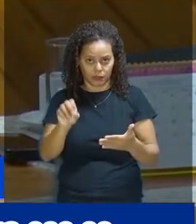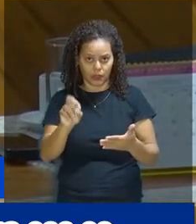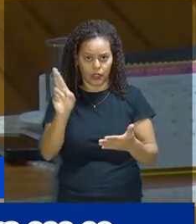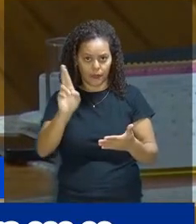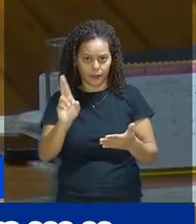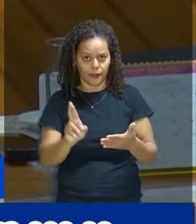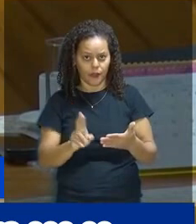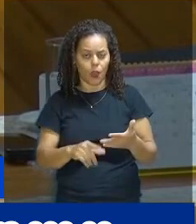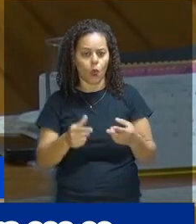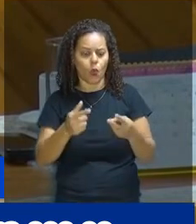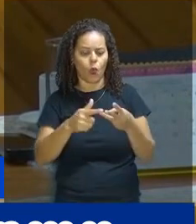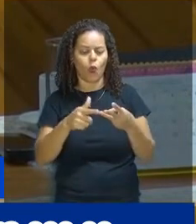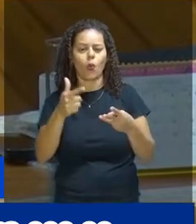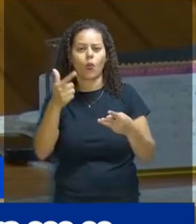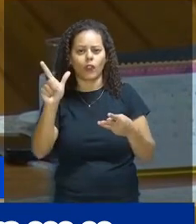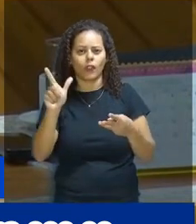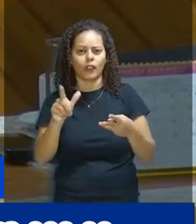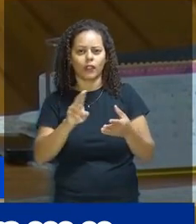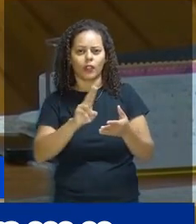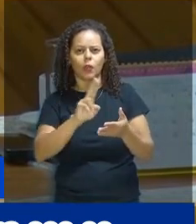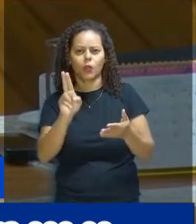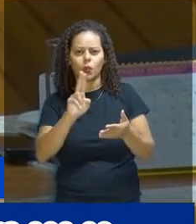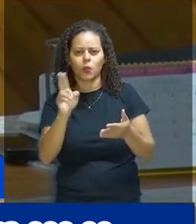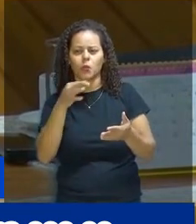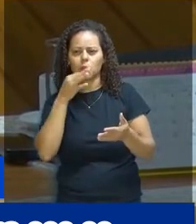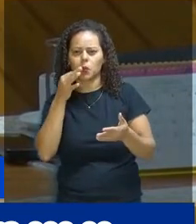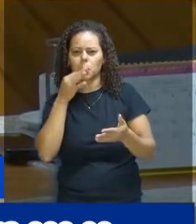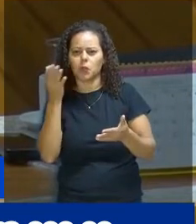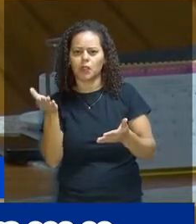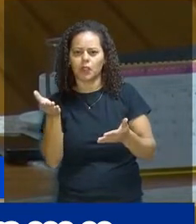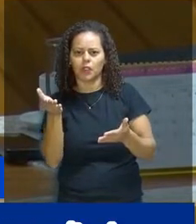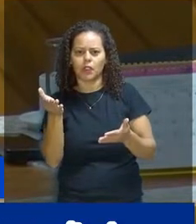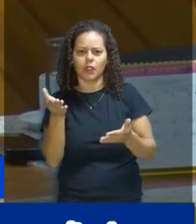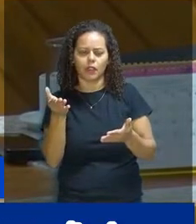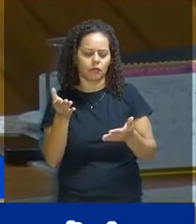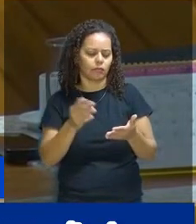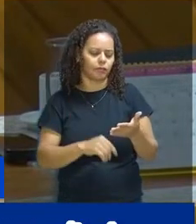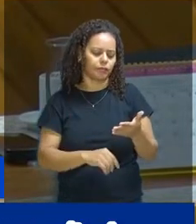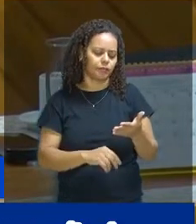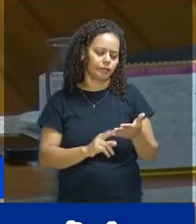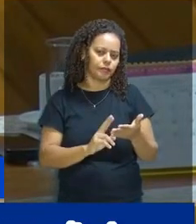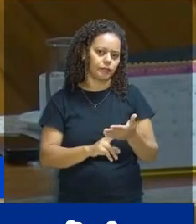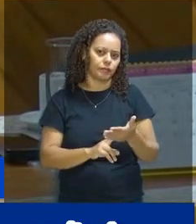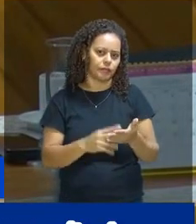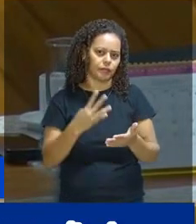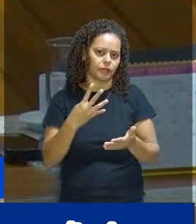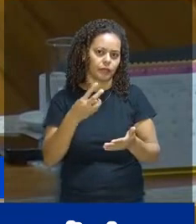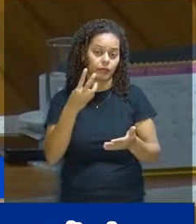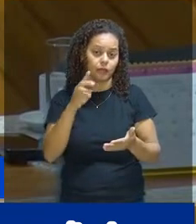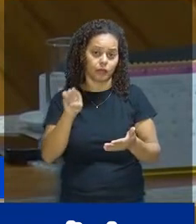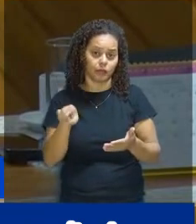R$ 171.050. E mais outra em nome de Opinião Estatística, no valor de